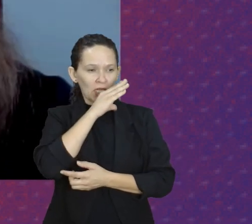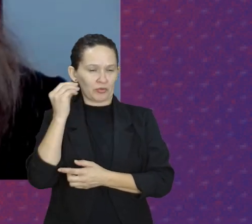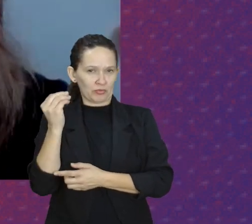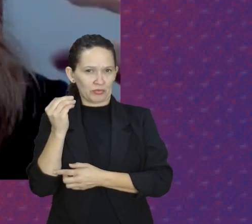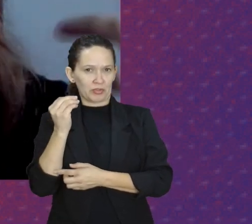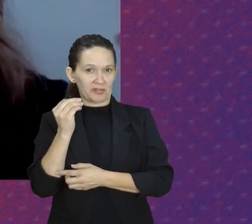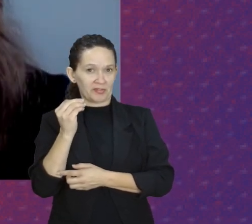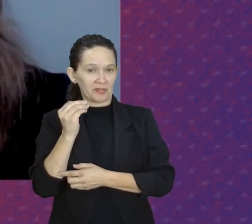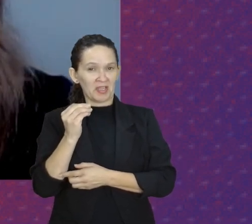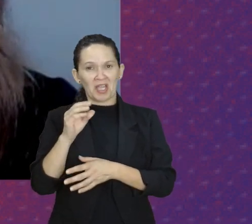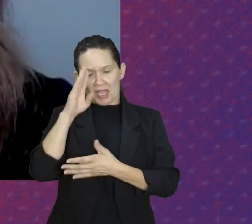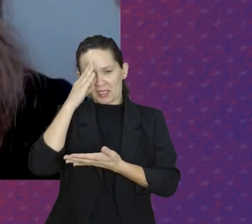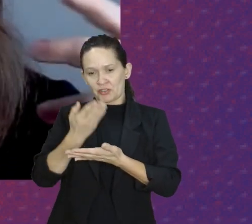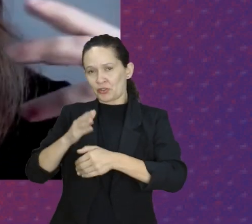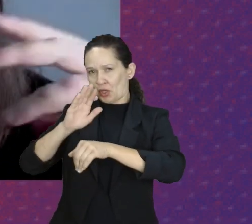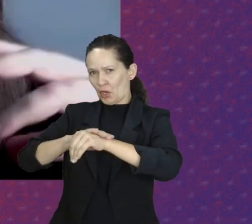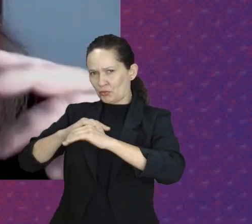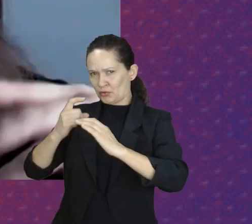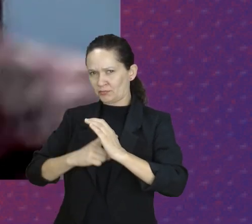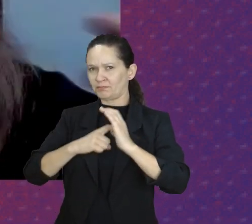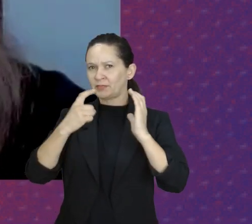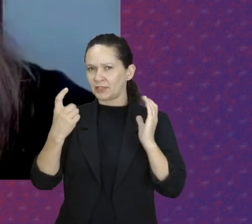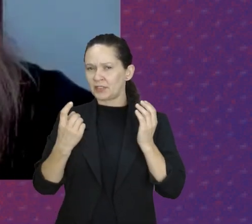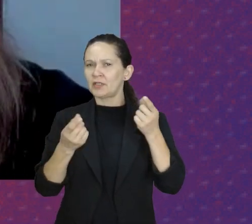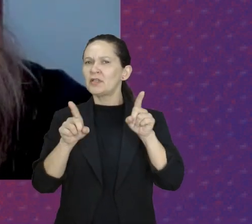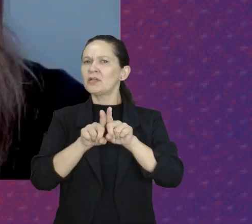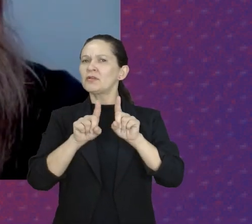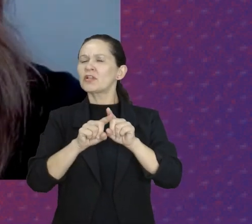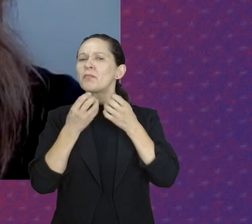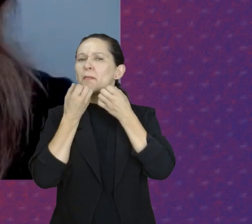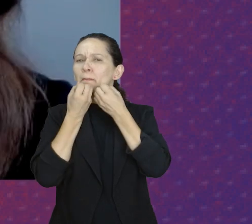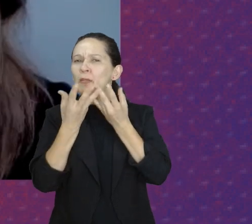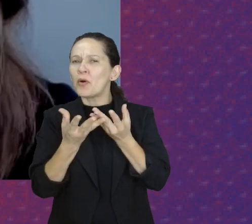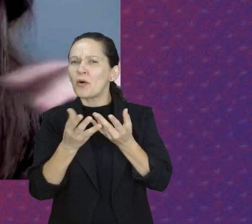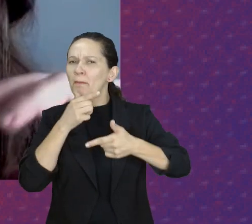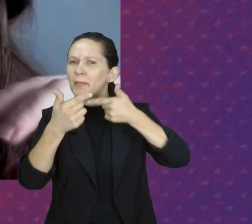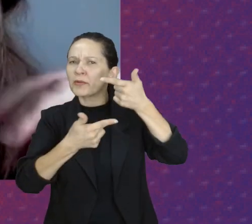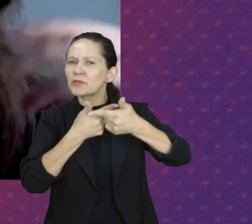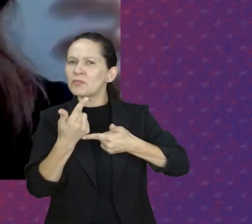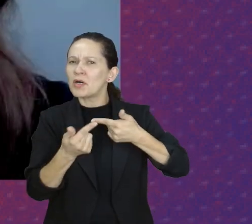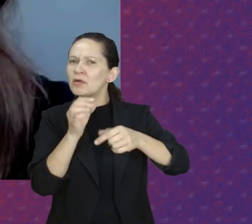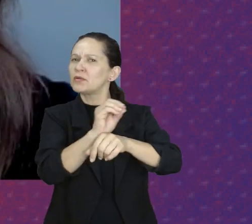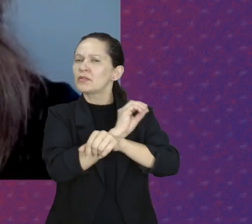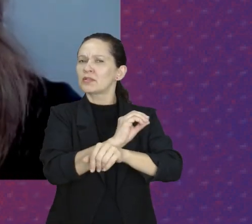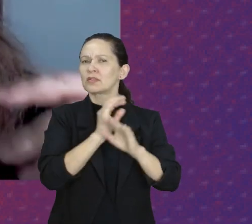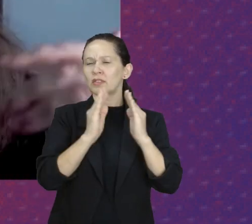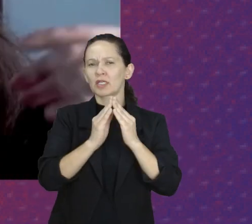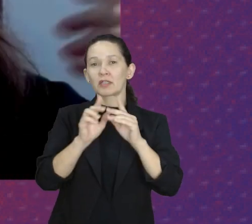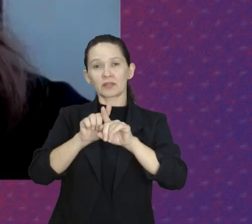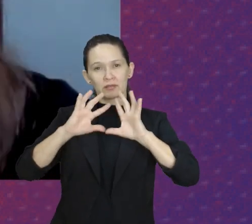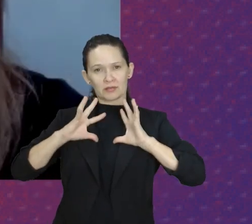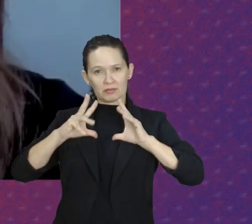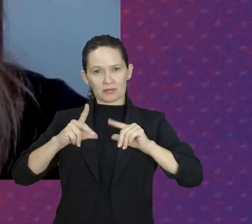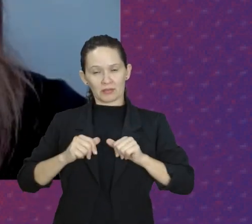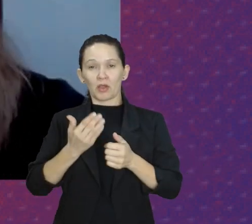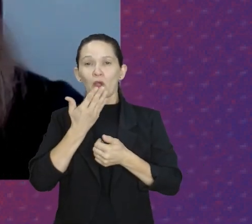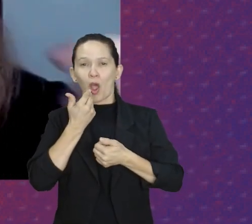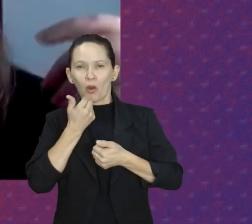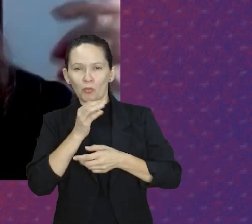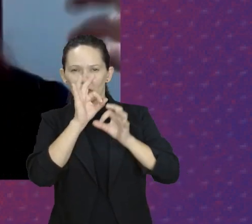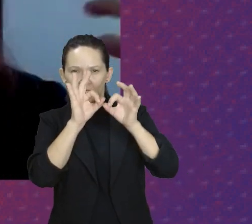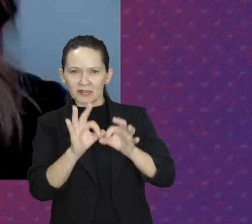supostamente autônomas, independentes, né, também se beneficiam desse trabalho. Tanto da limpeza, como da comida